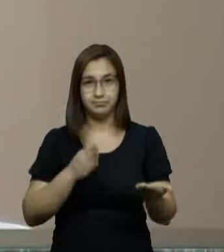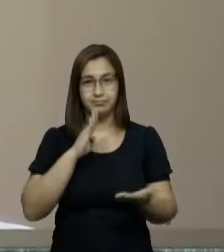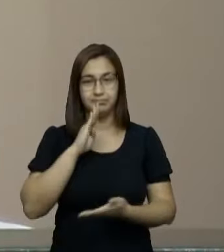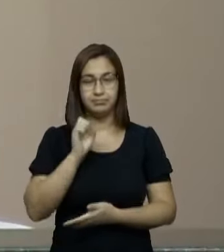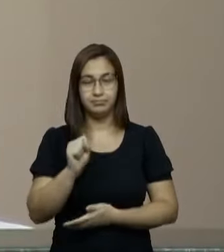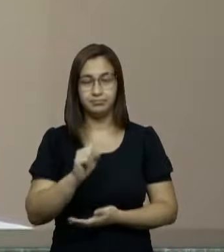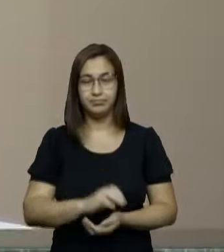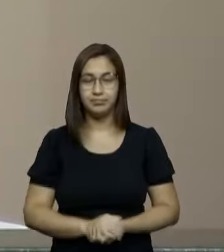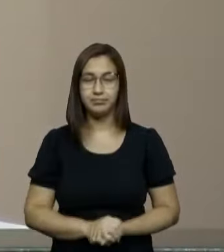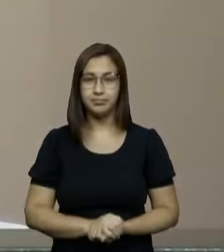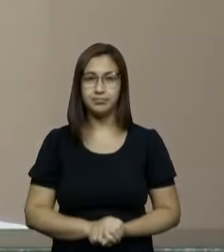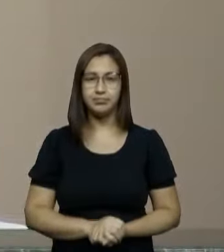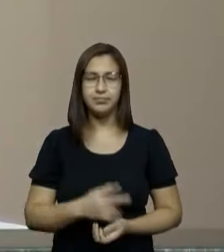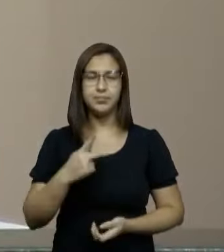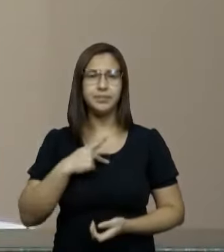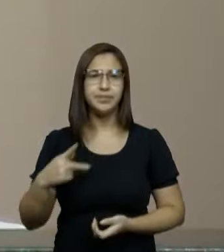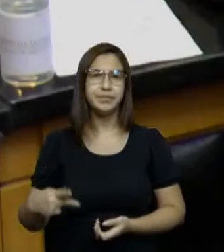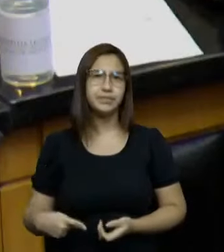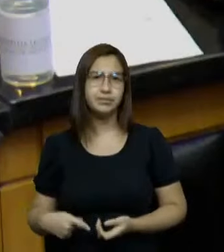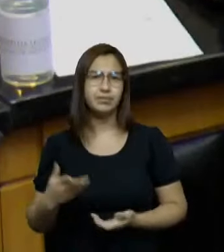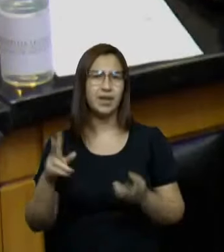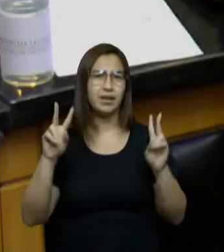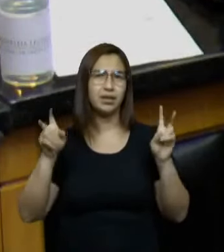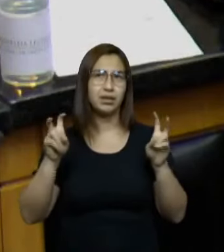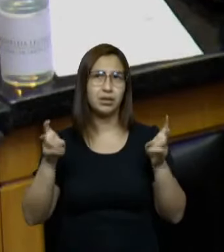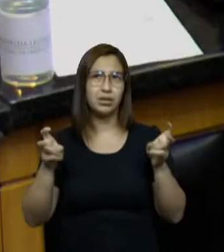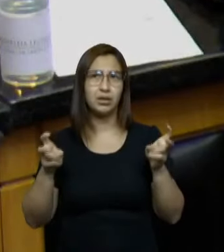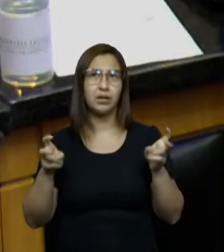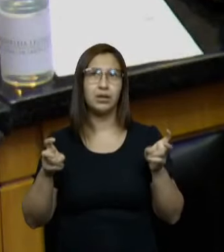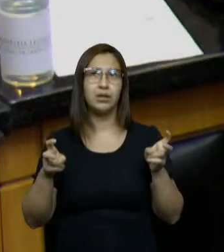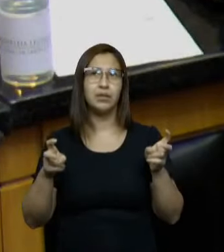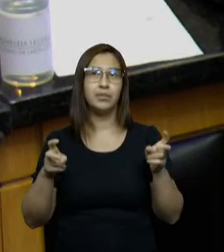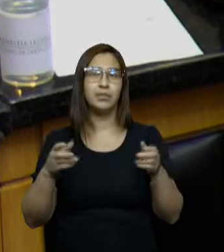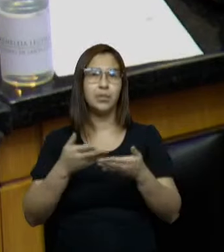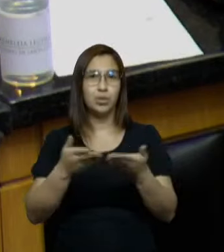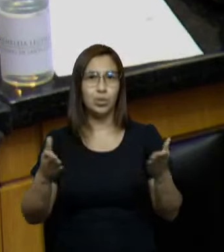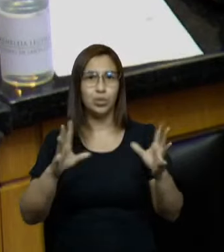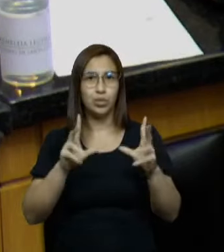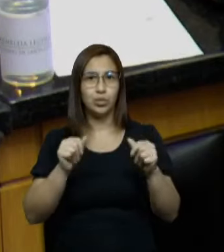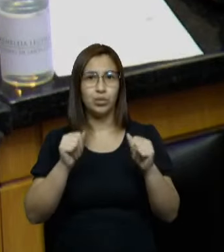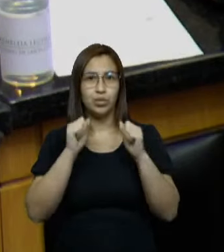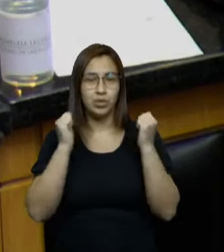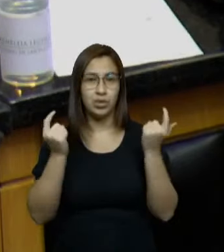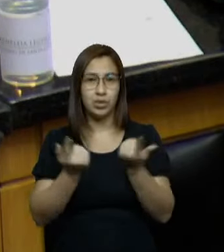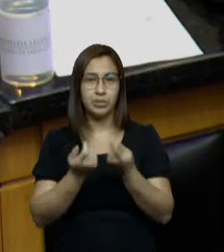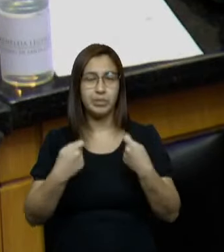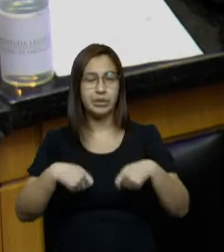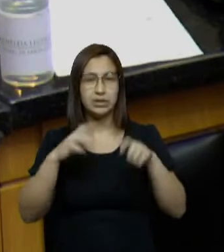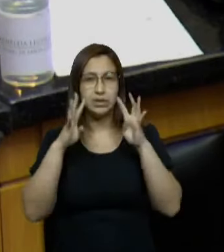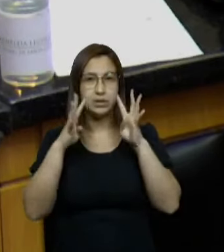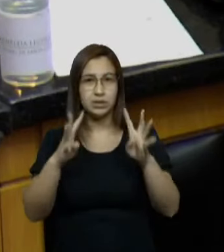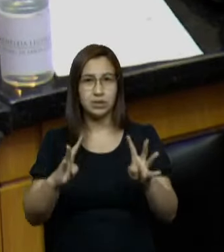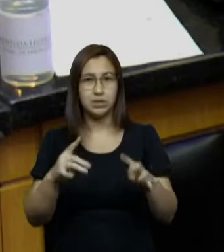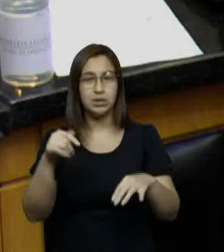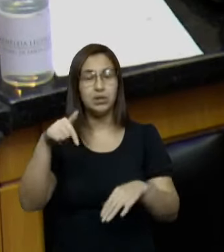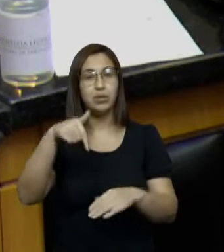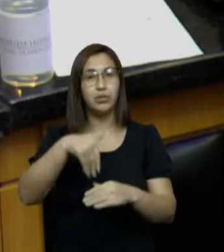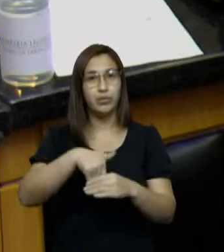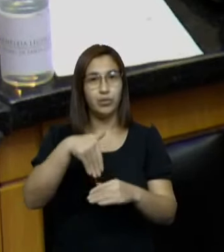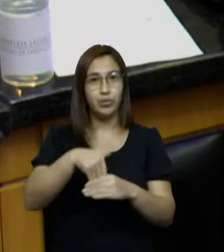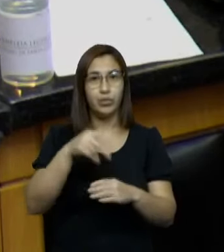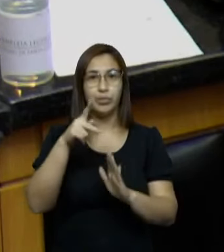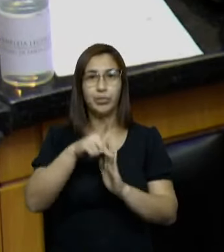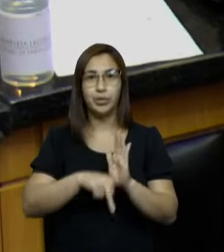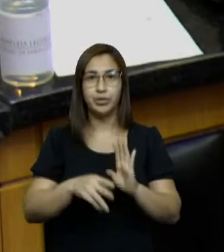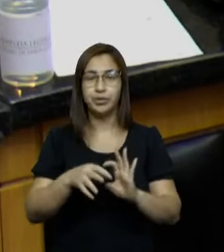Bruno. Senhor presidente, esse é um assunto que deve interessar toda essa casa aqui, e até porque nós votamos aqui um projeto que permite o